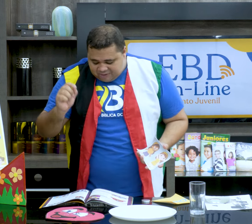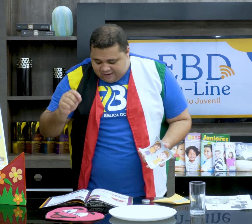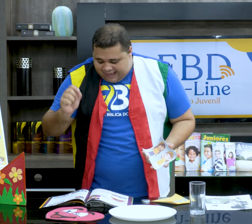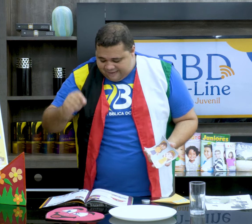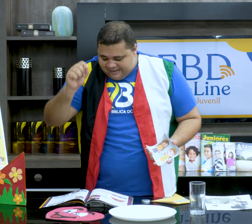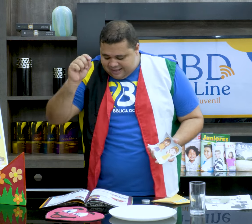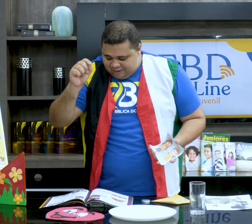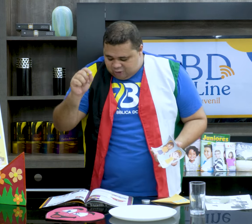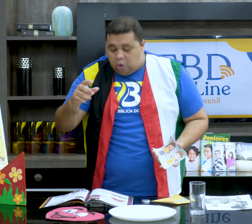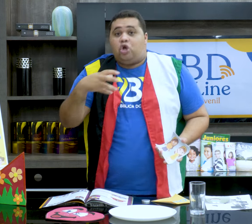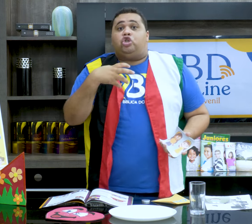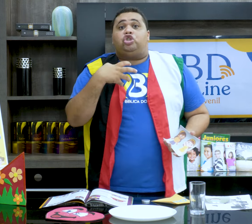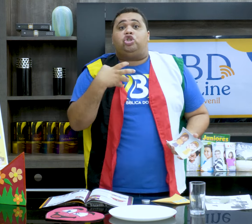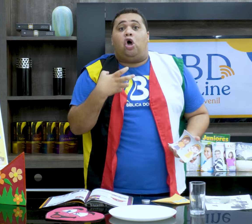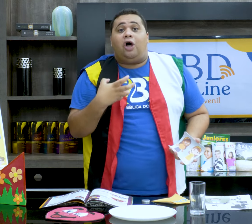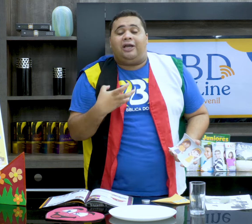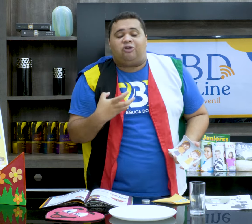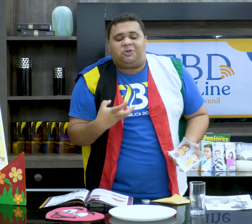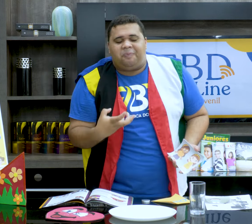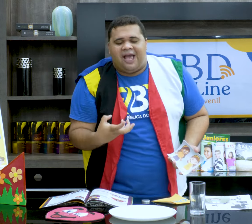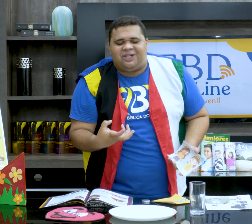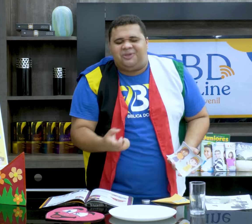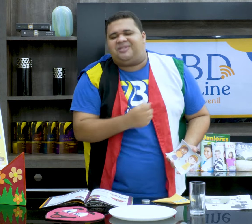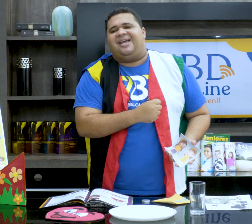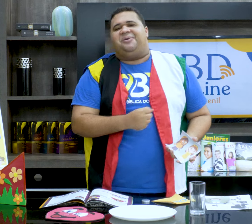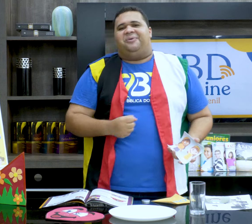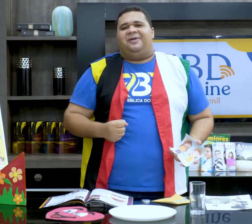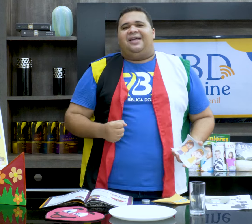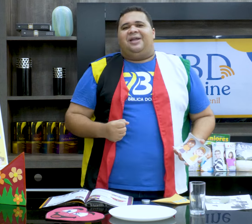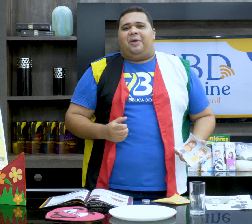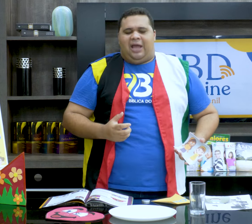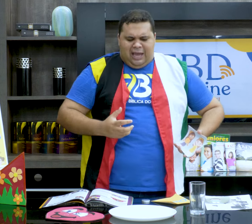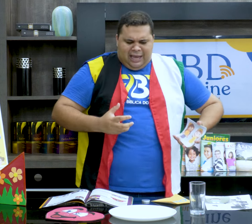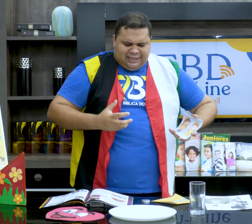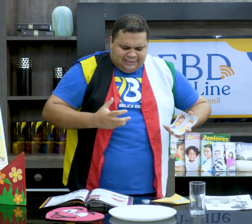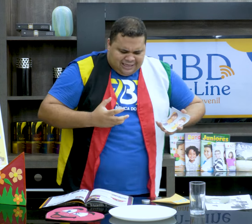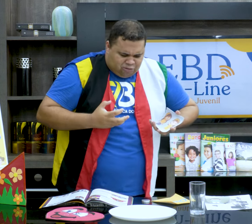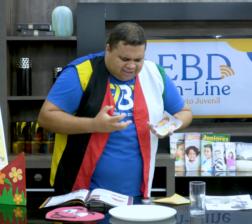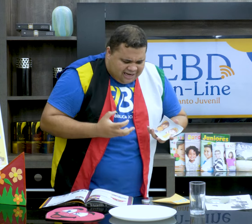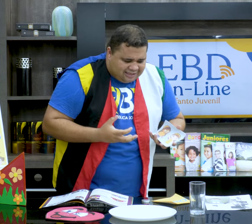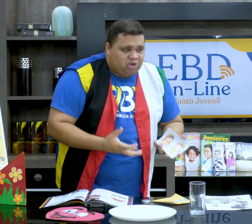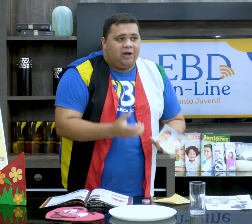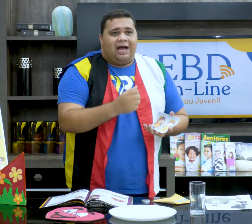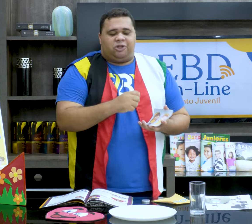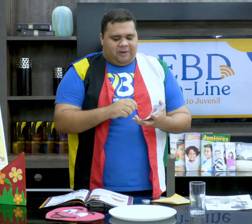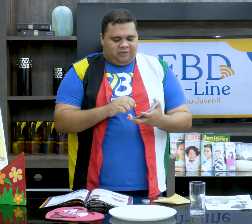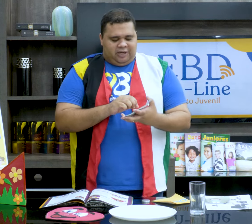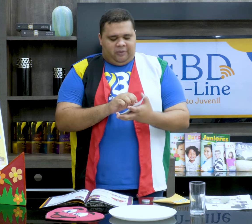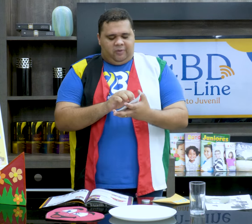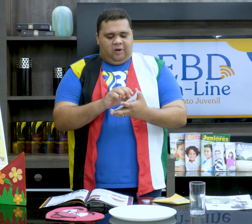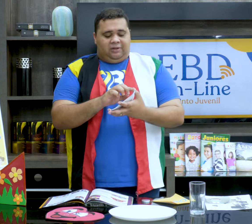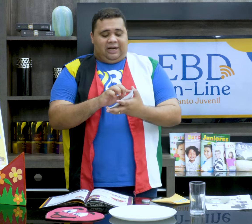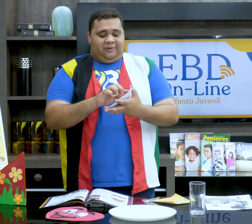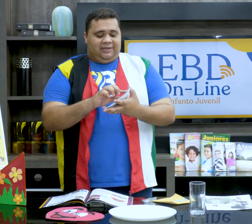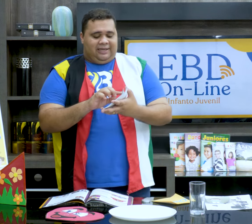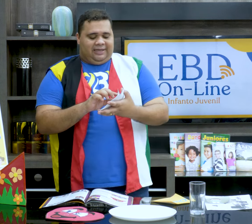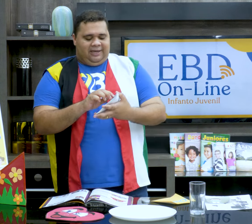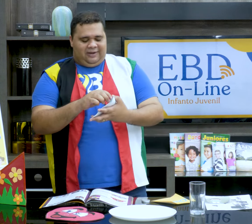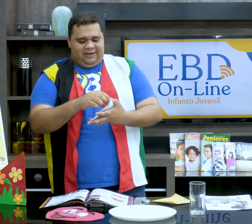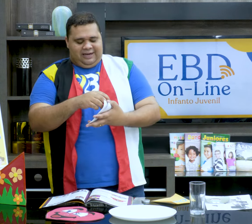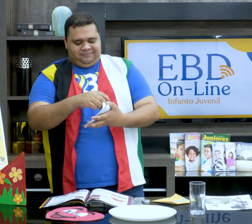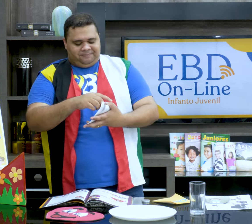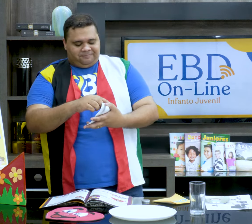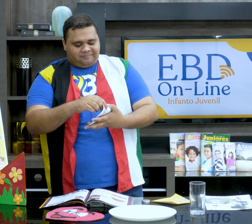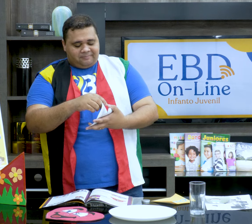o consol chore aos pés do Senhor né ensina as suas crianças a chorar nos pés do Senhor outra coisa